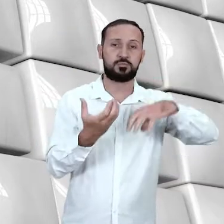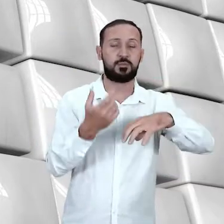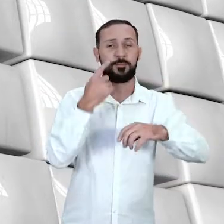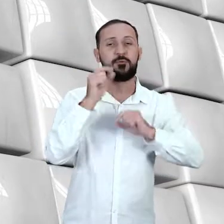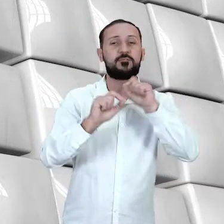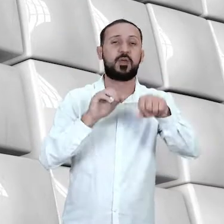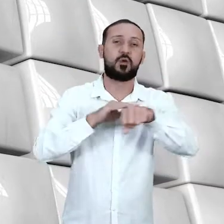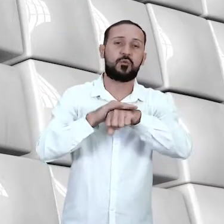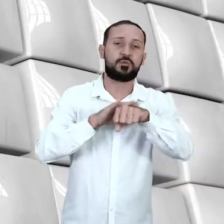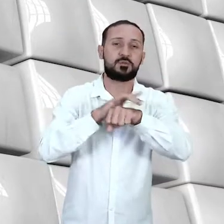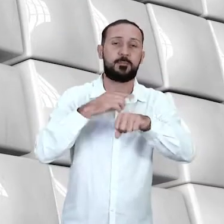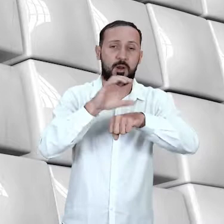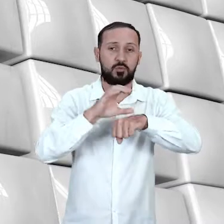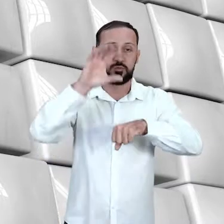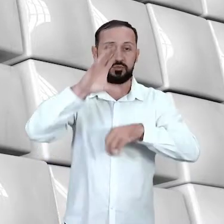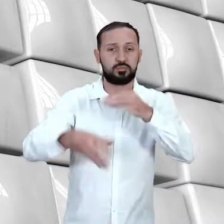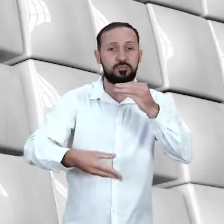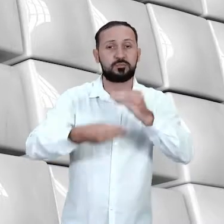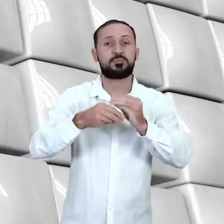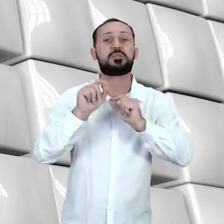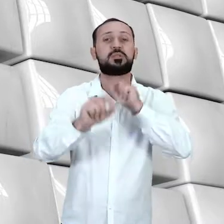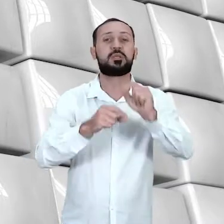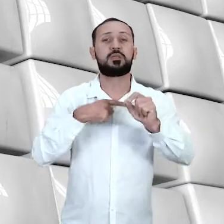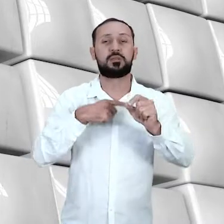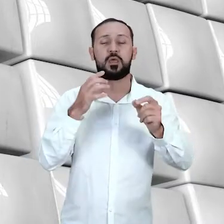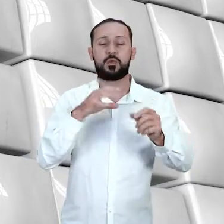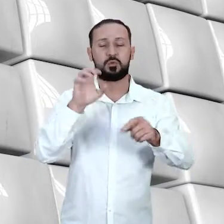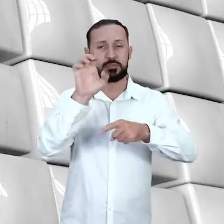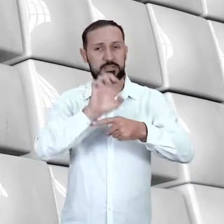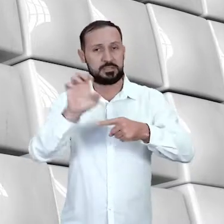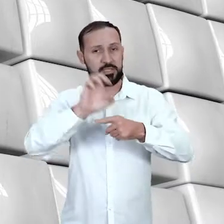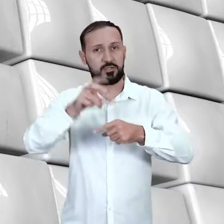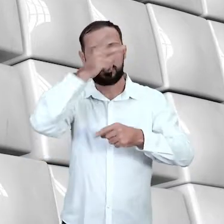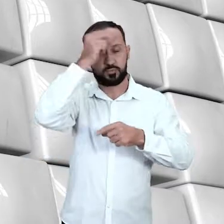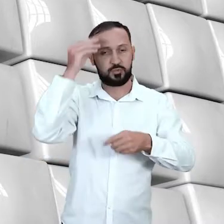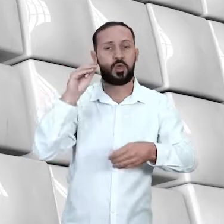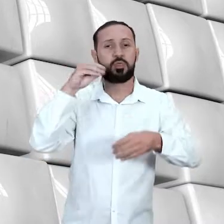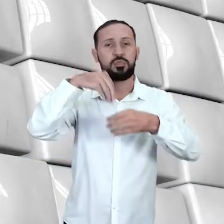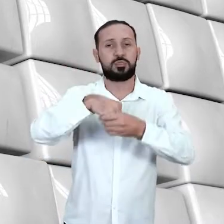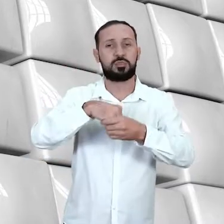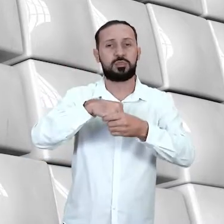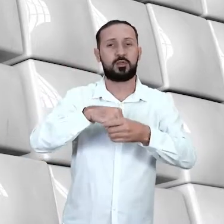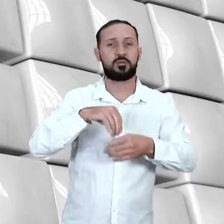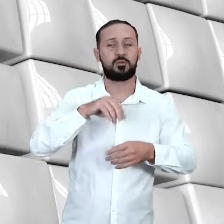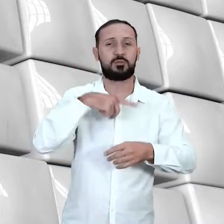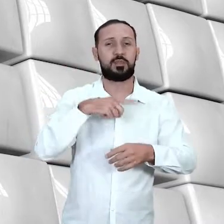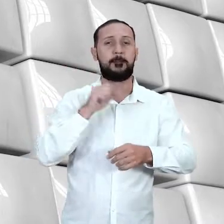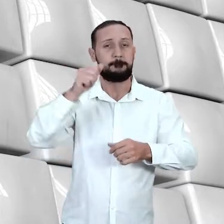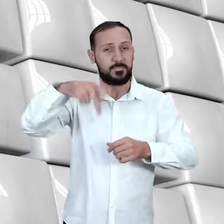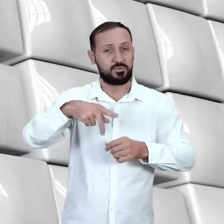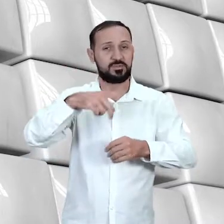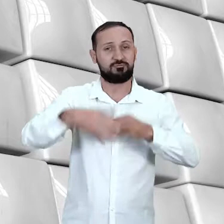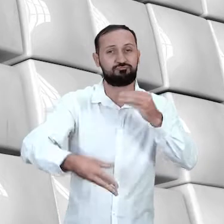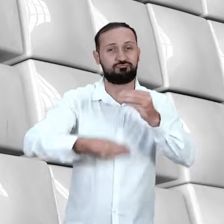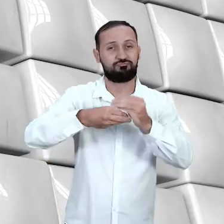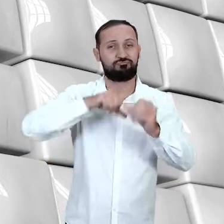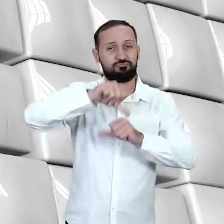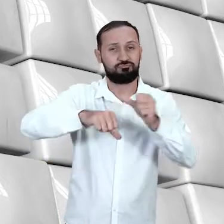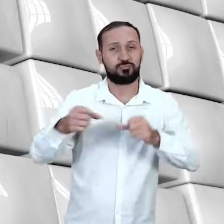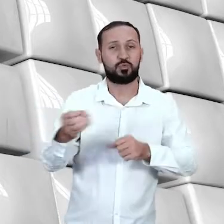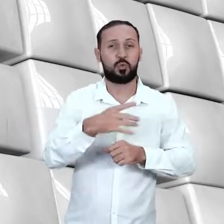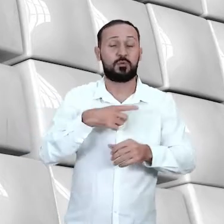à proposta de emenda à Constituição, que inclui estados e municípios na reforma da Previdência. Por enquanto,